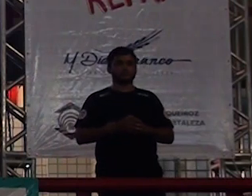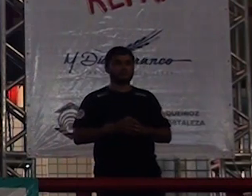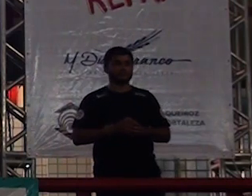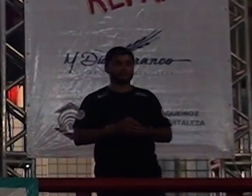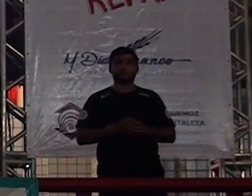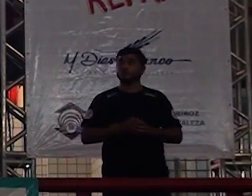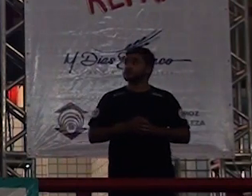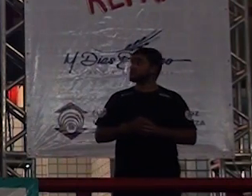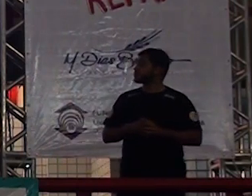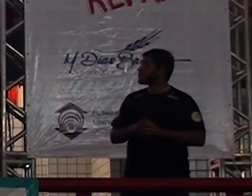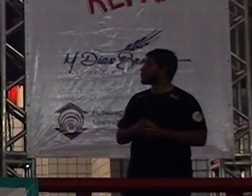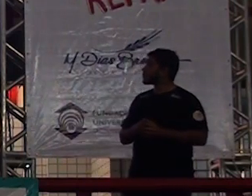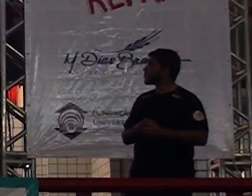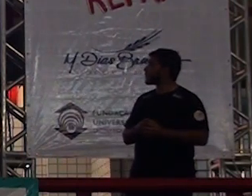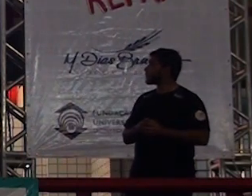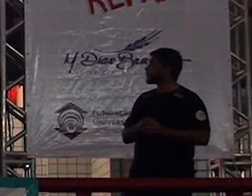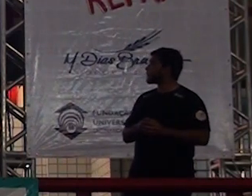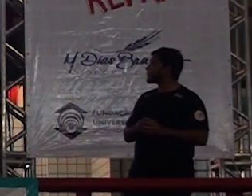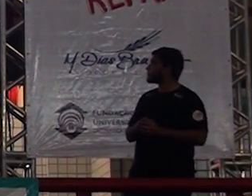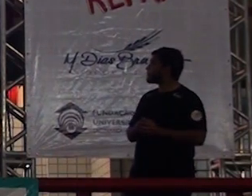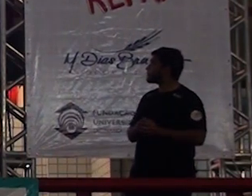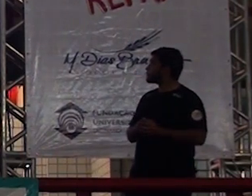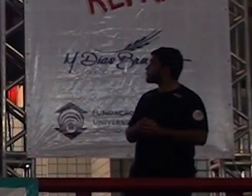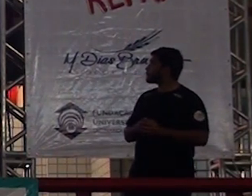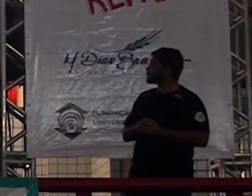Oitavo Fórum Mundial da Água.